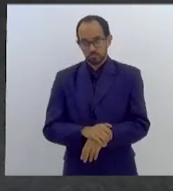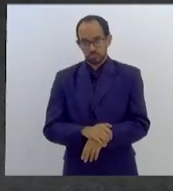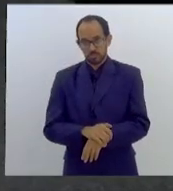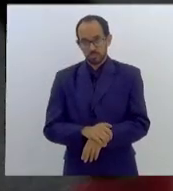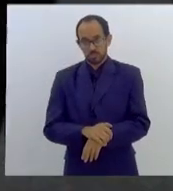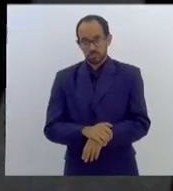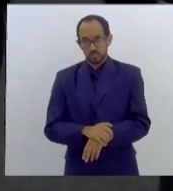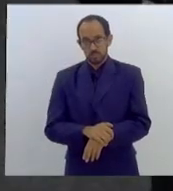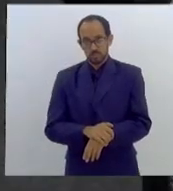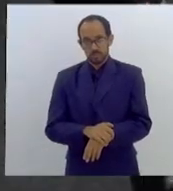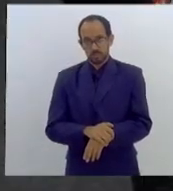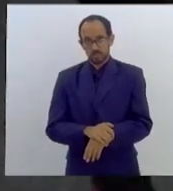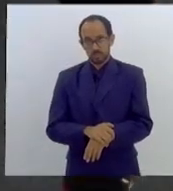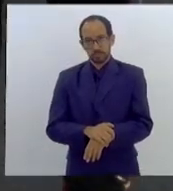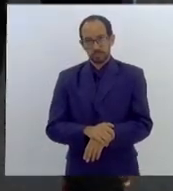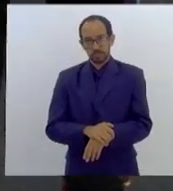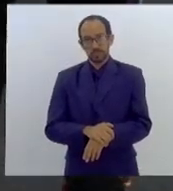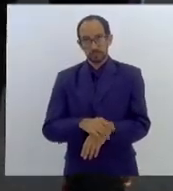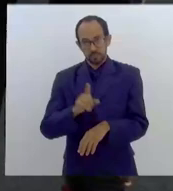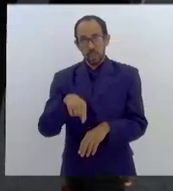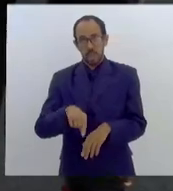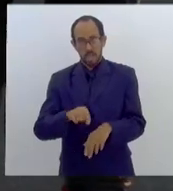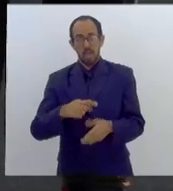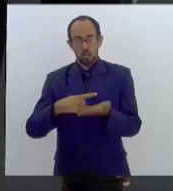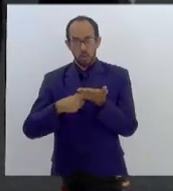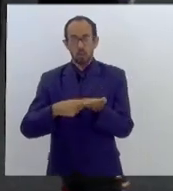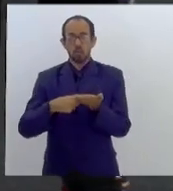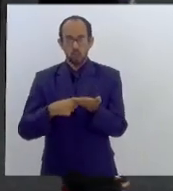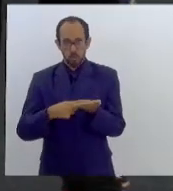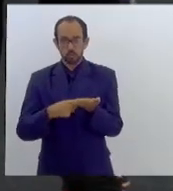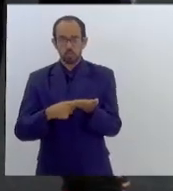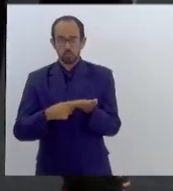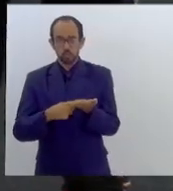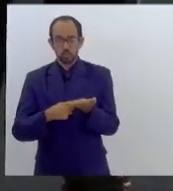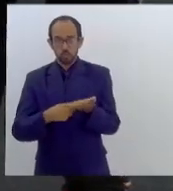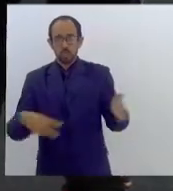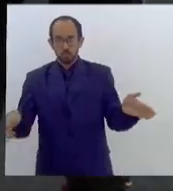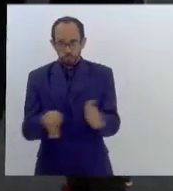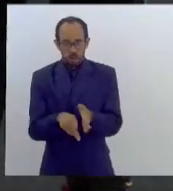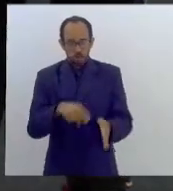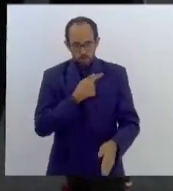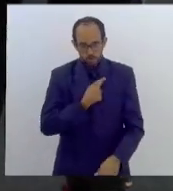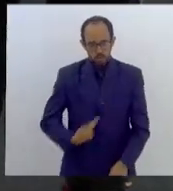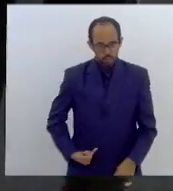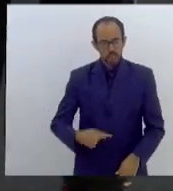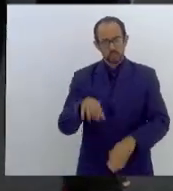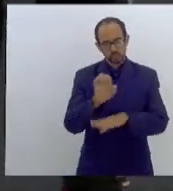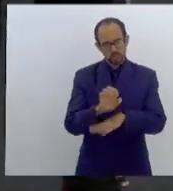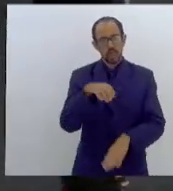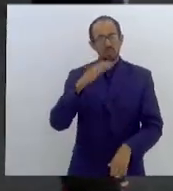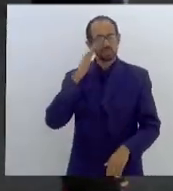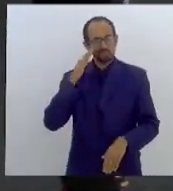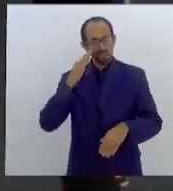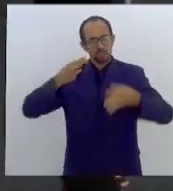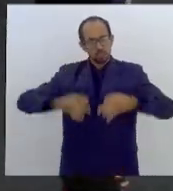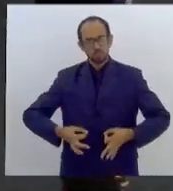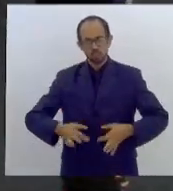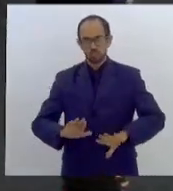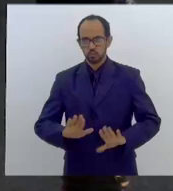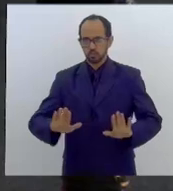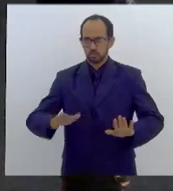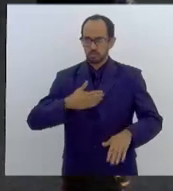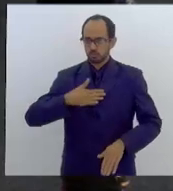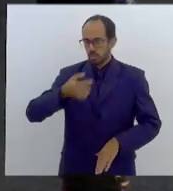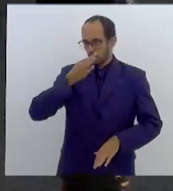E a Prefeitura do Rio de Janeiro é um acordo que o governo do Estado entende como um acordo justo. É isso.